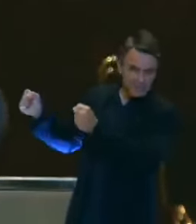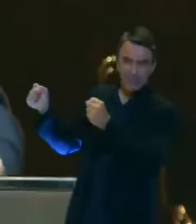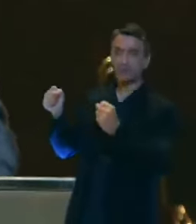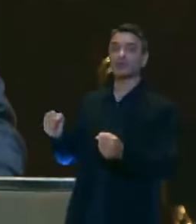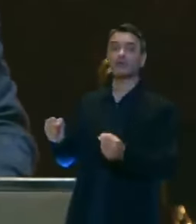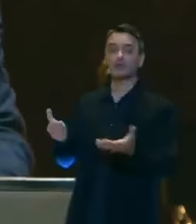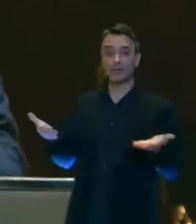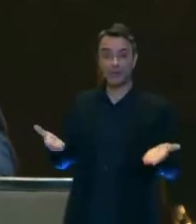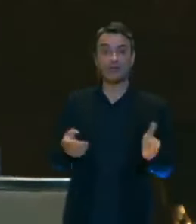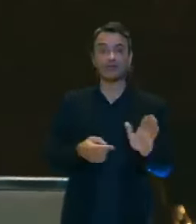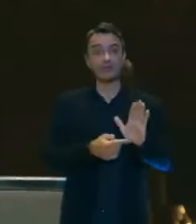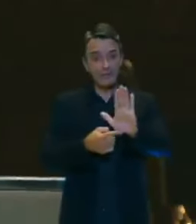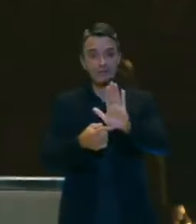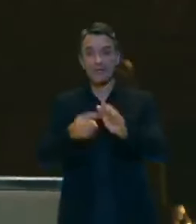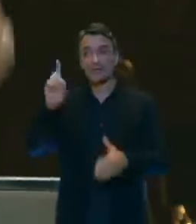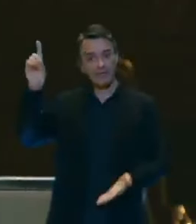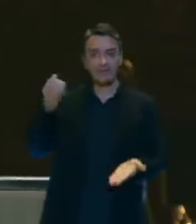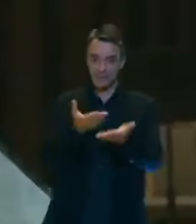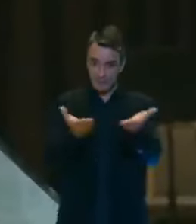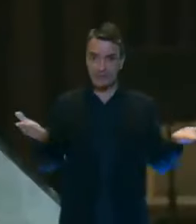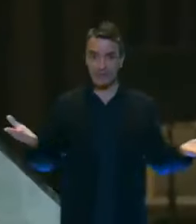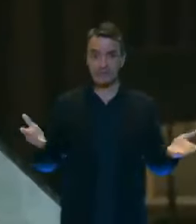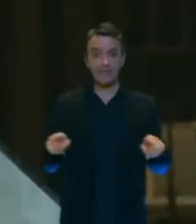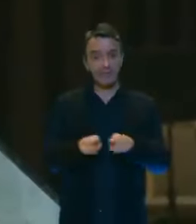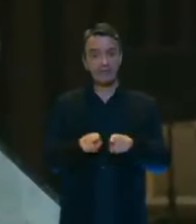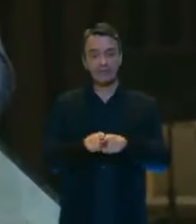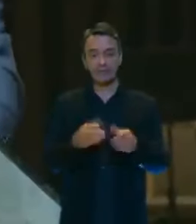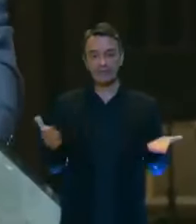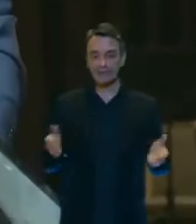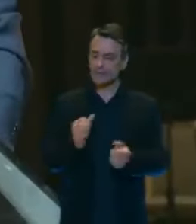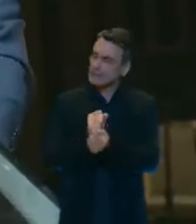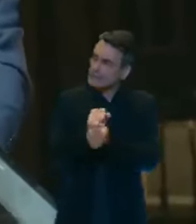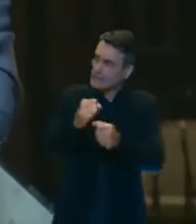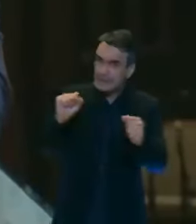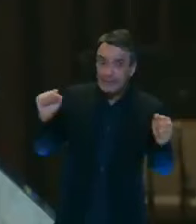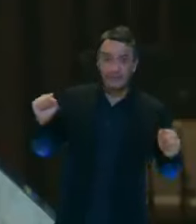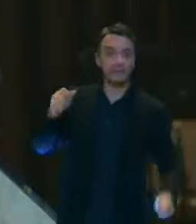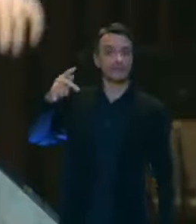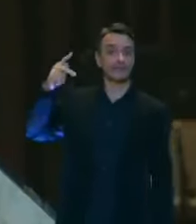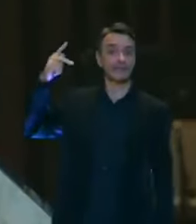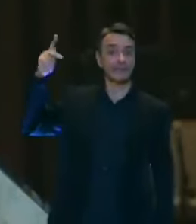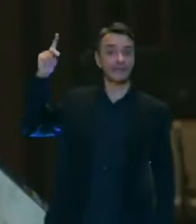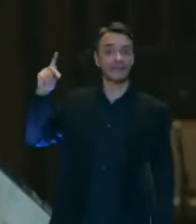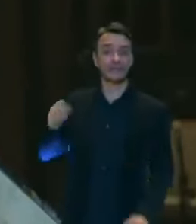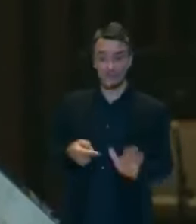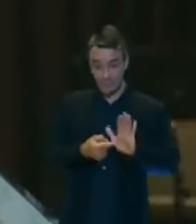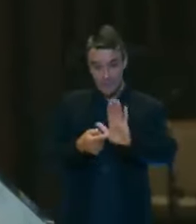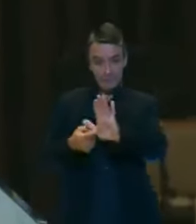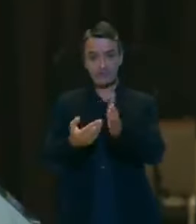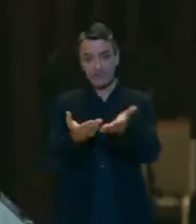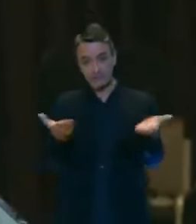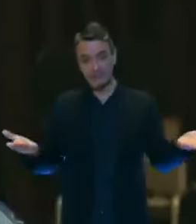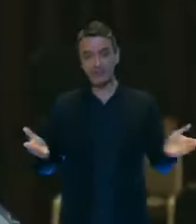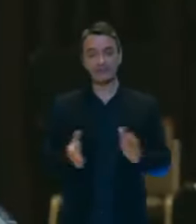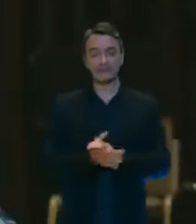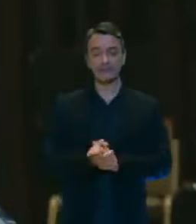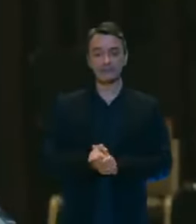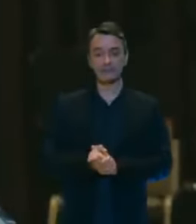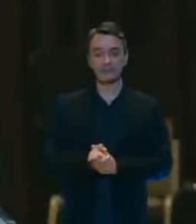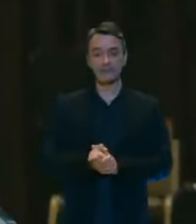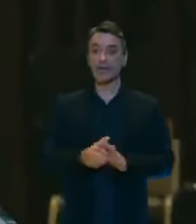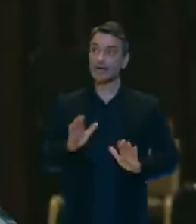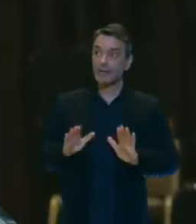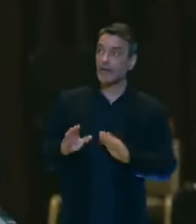Deus para você. Hoje eu vim falar da grandeza de Deus. Porque toda vez que eu me deparo com ela, ou que eu